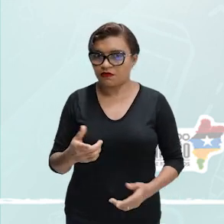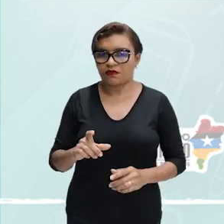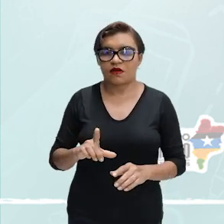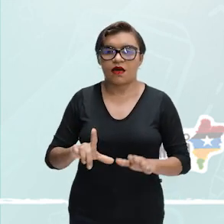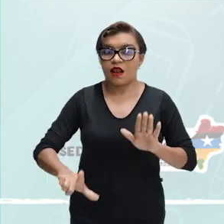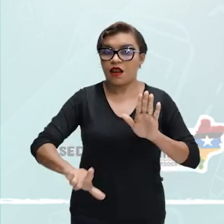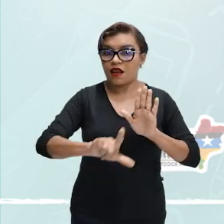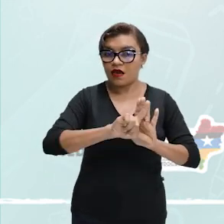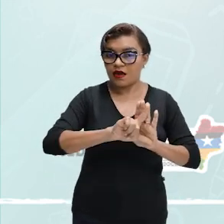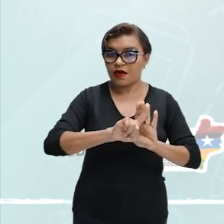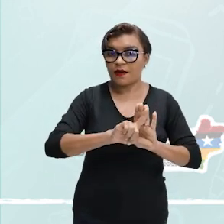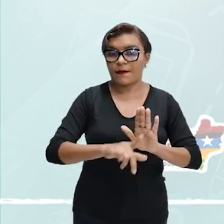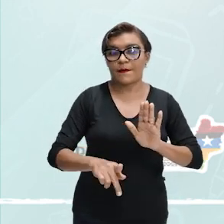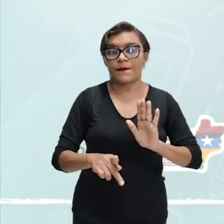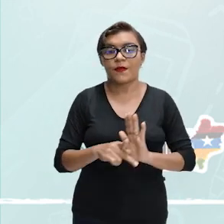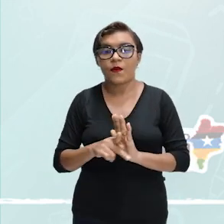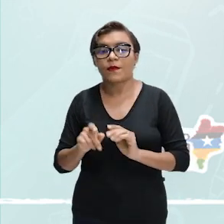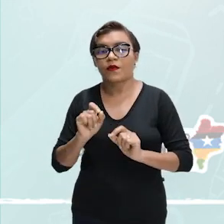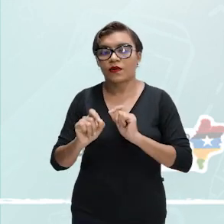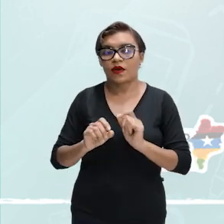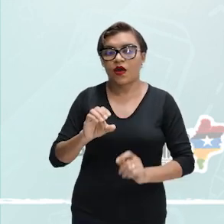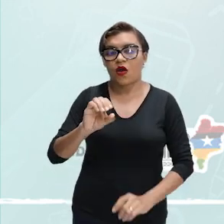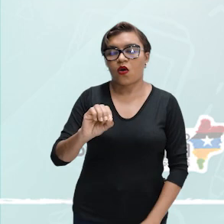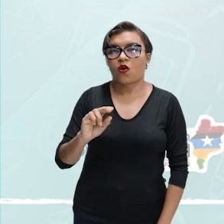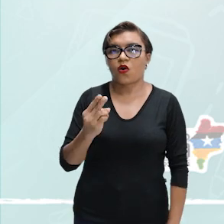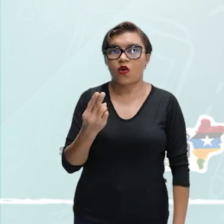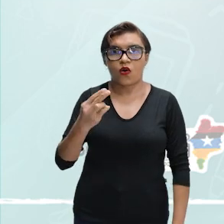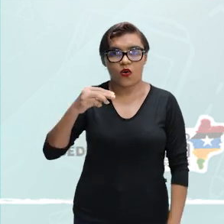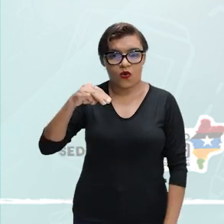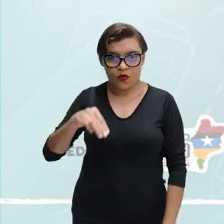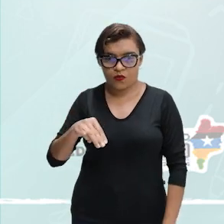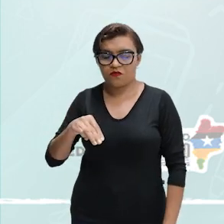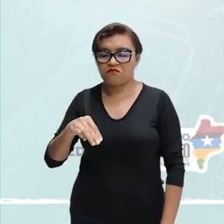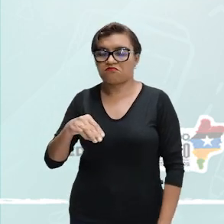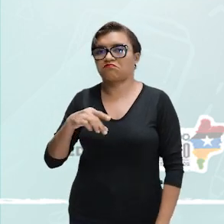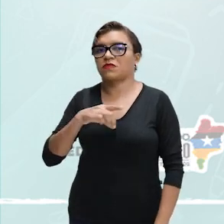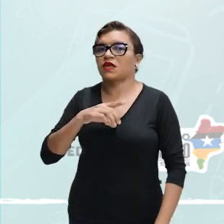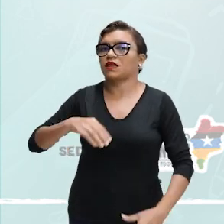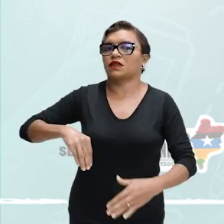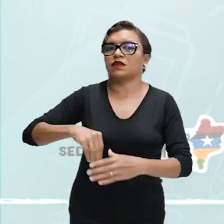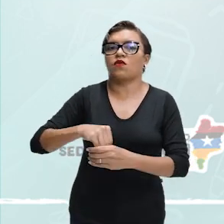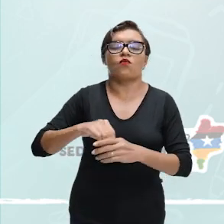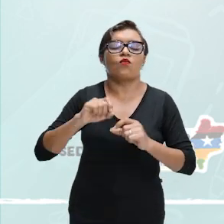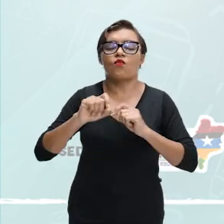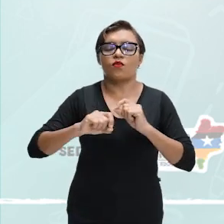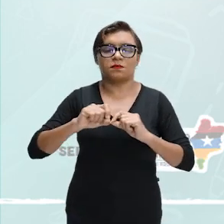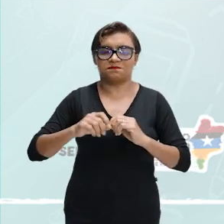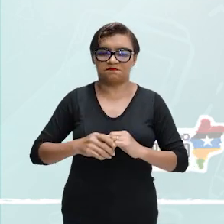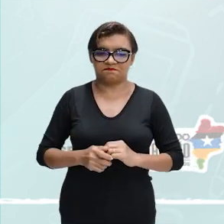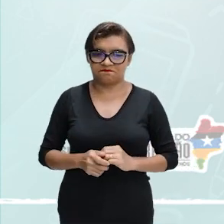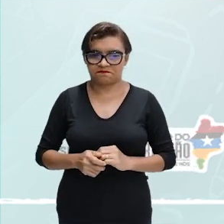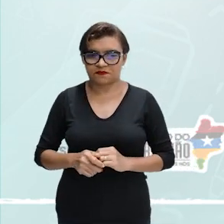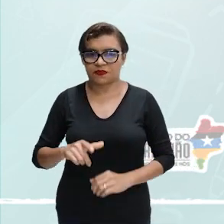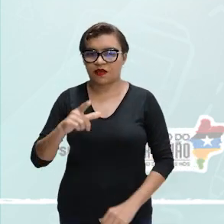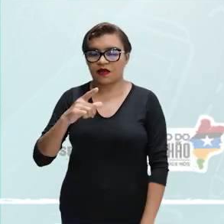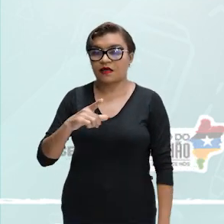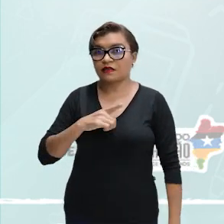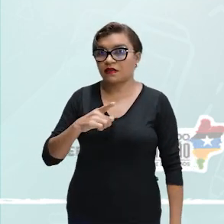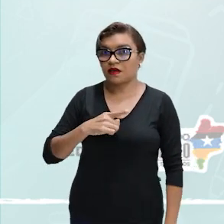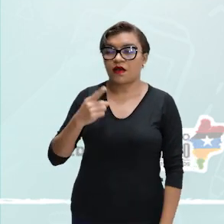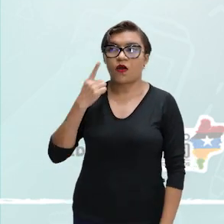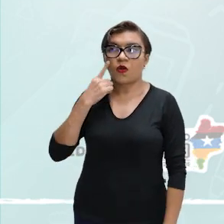né, vê lá das leis de Ohm, né, dos resistores, nós temos que a resistividade,